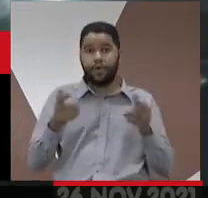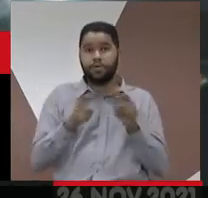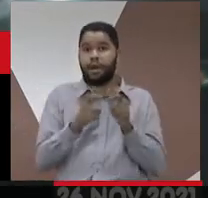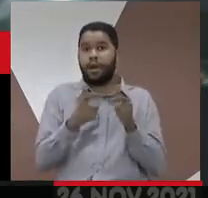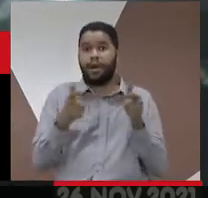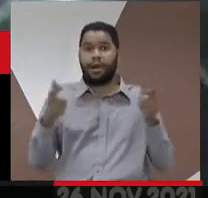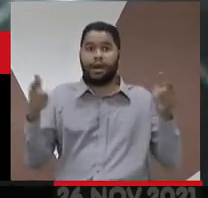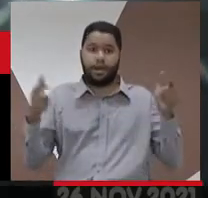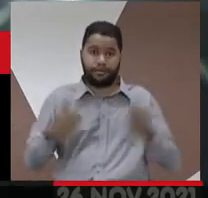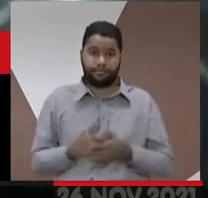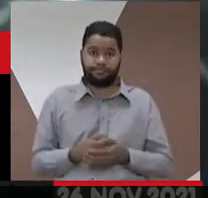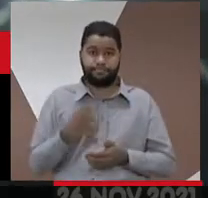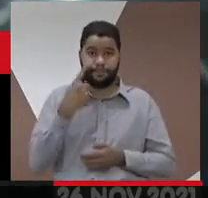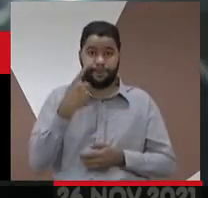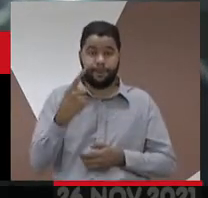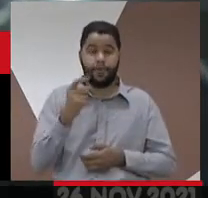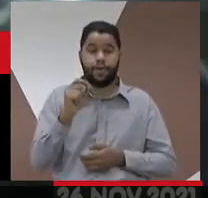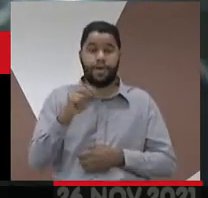passando.